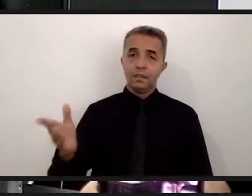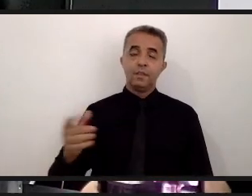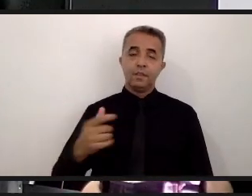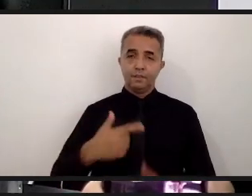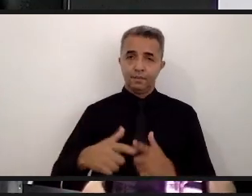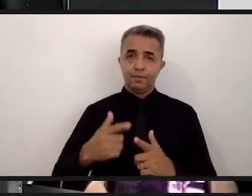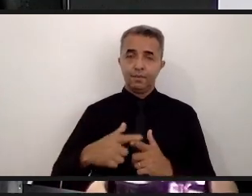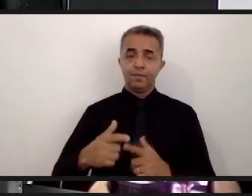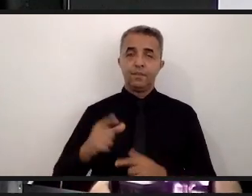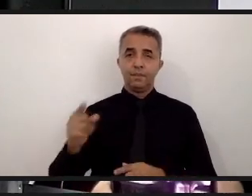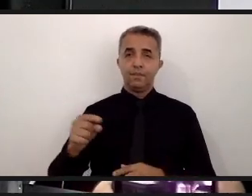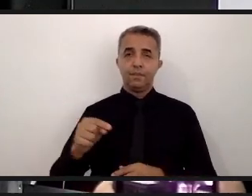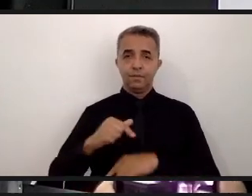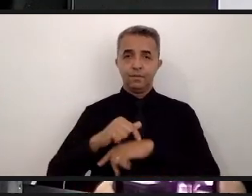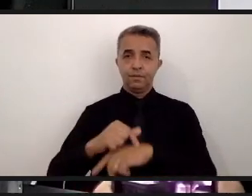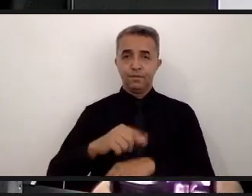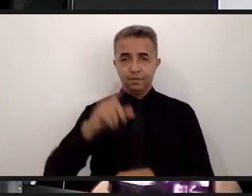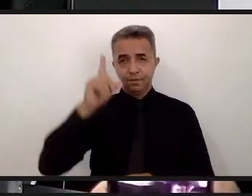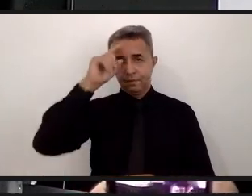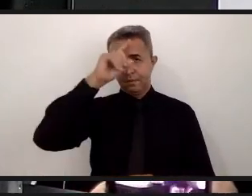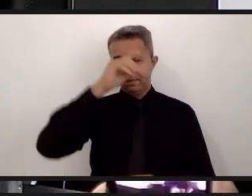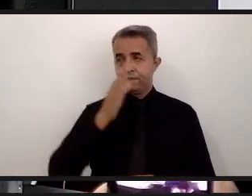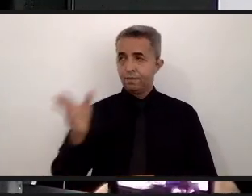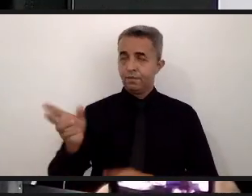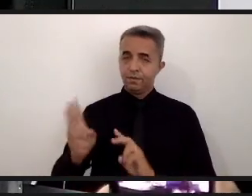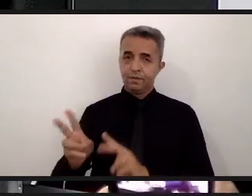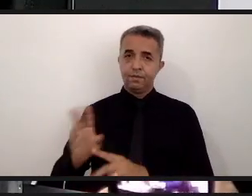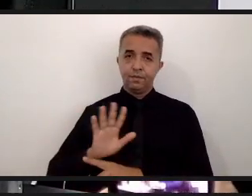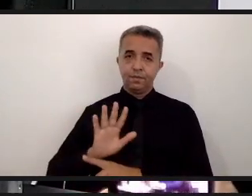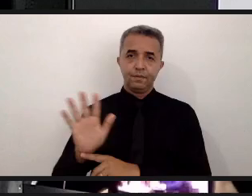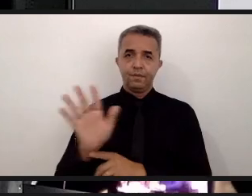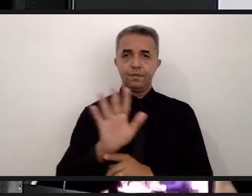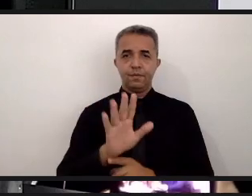nós sempre estamos ali do lado tentando ajudá-la. E como família,